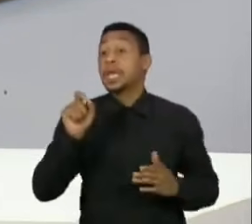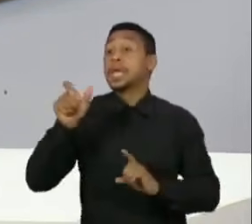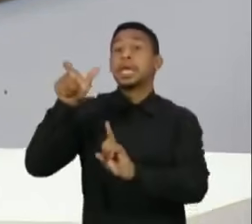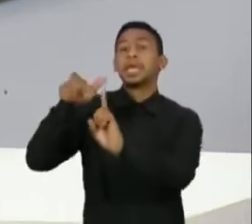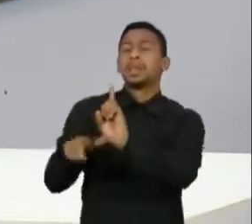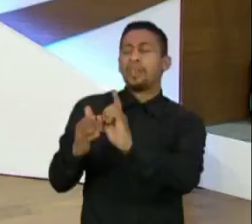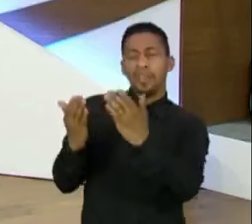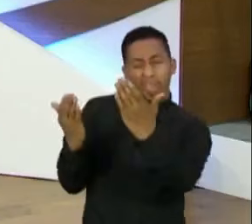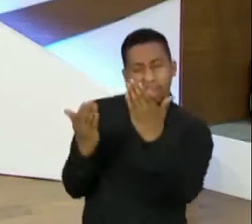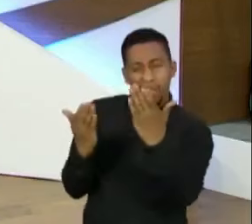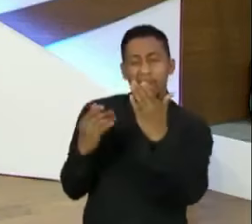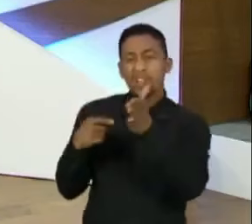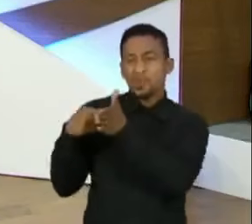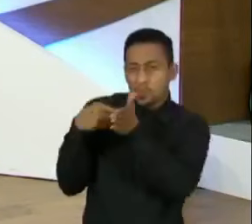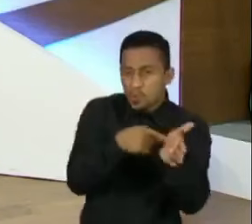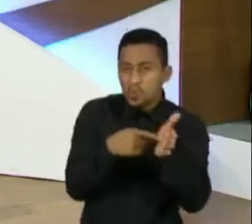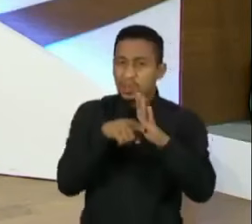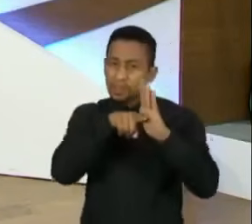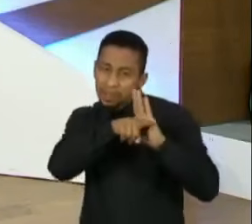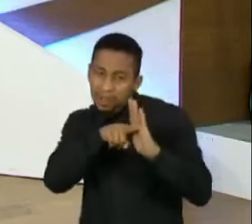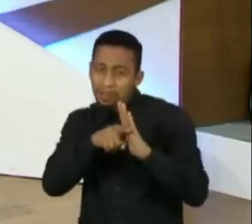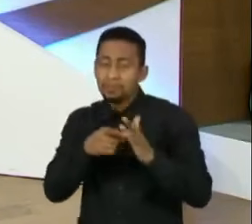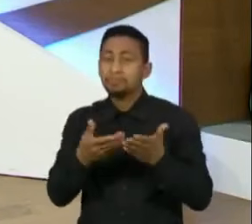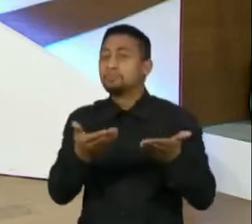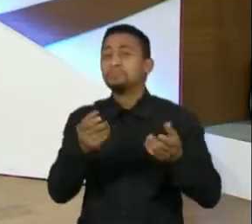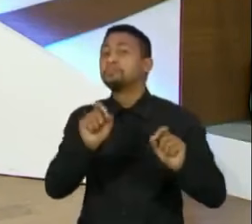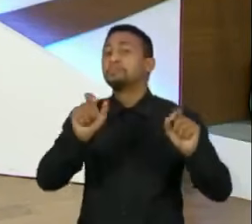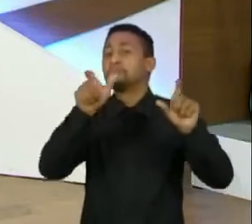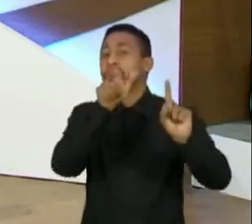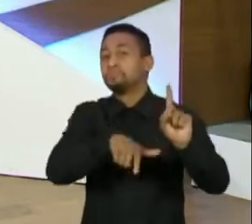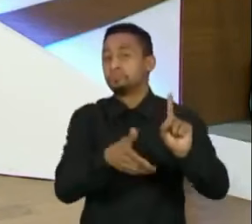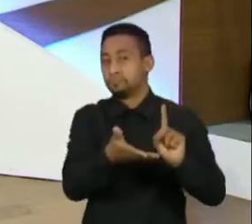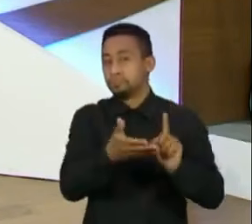de suspeitas de denúncias de Investigações